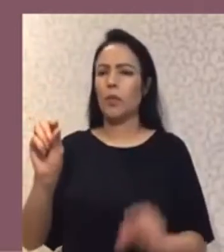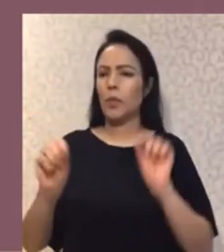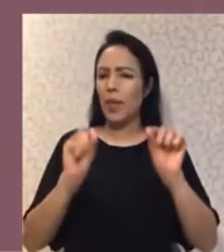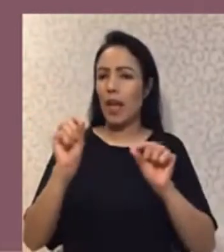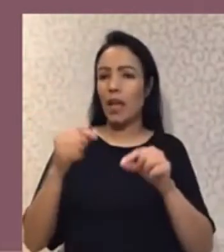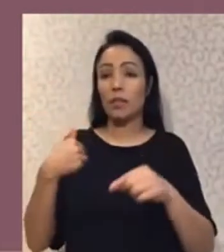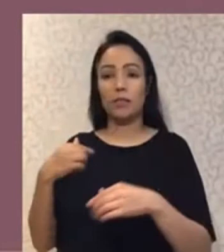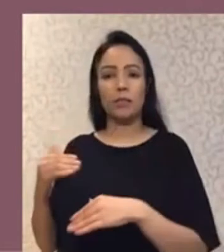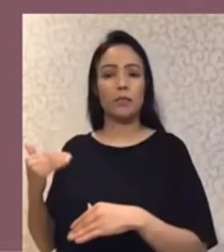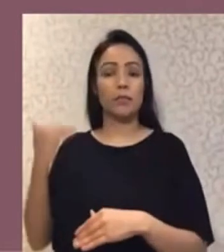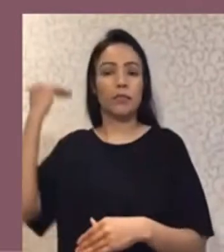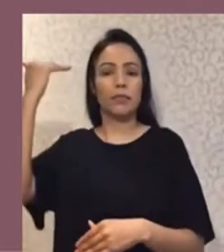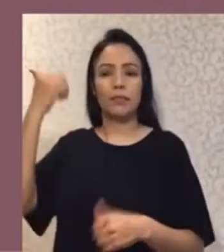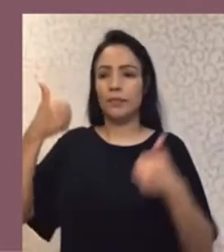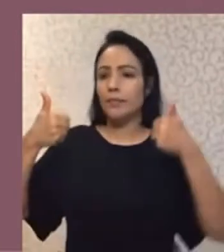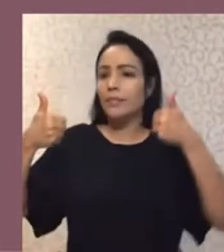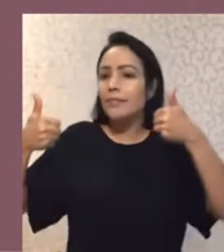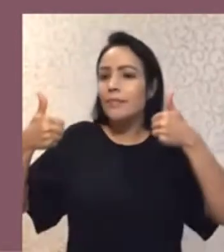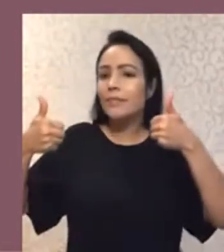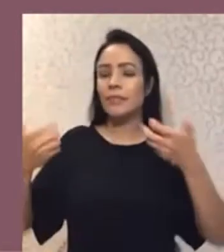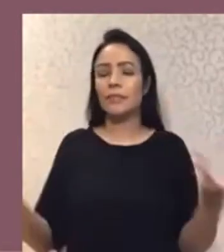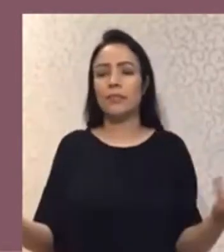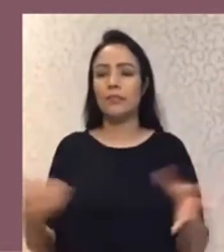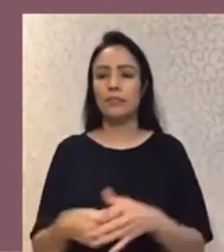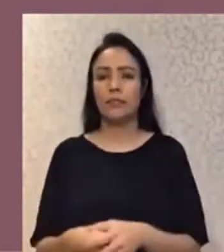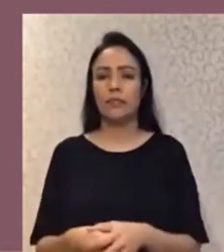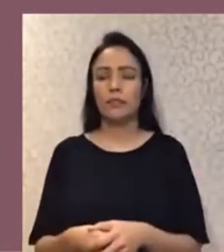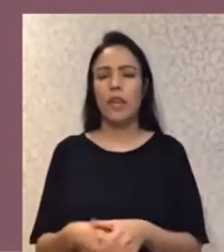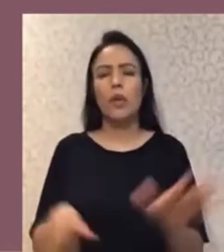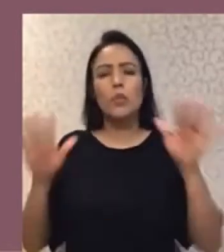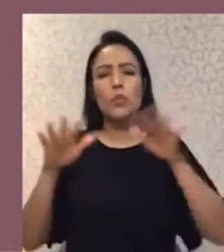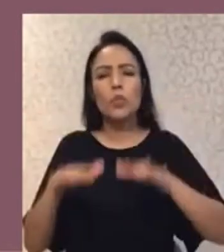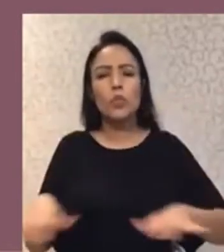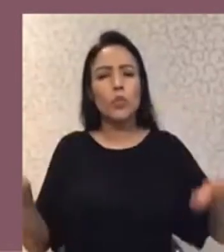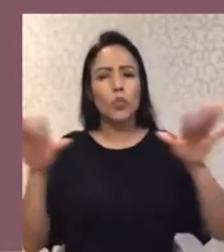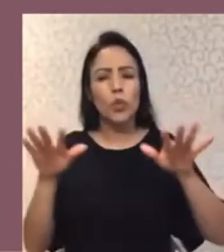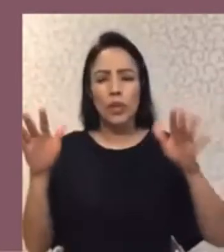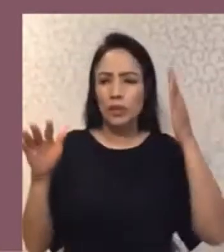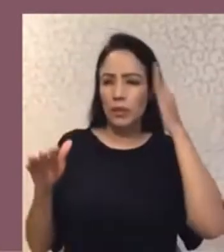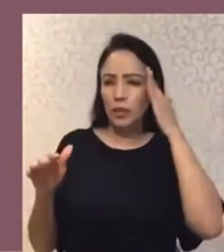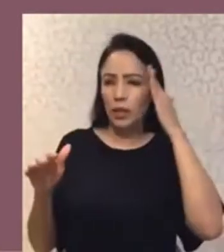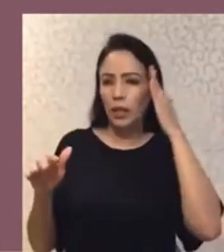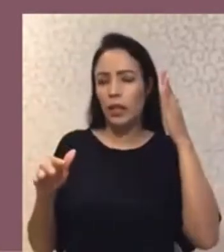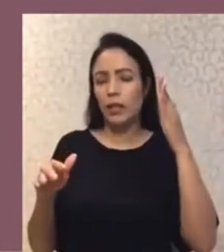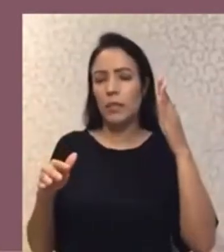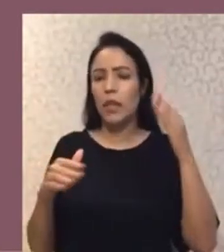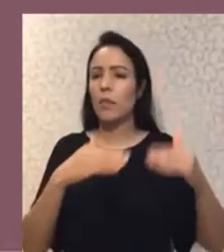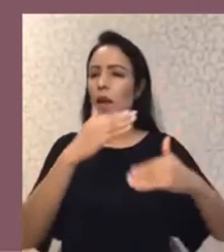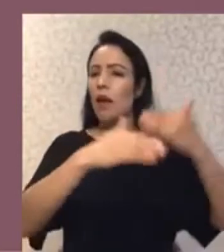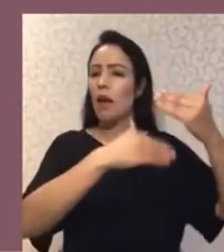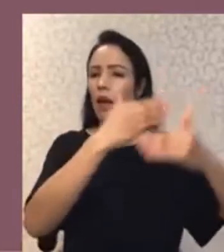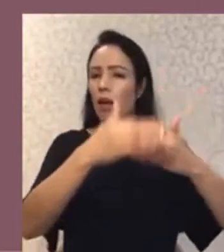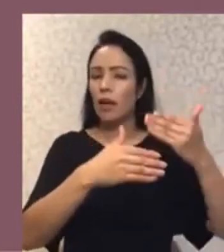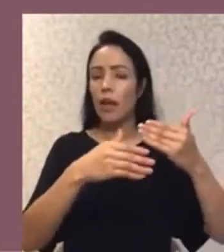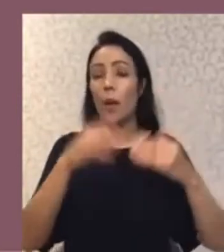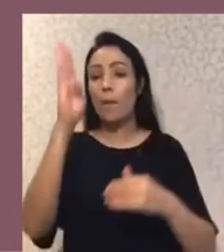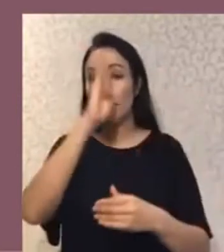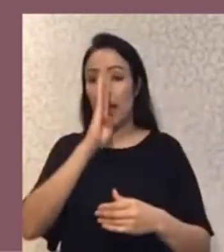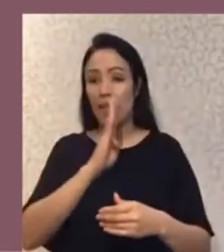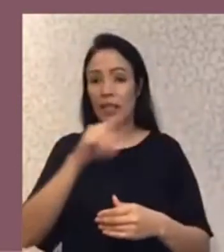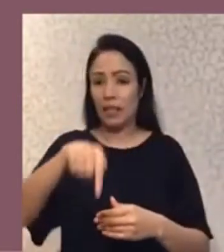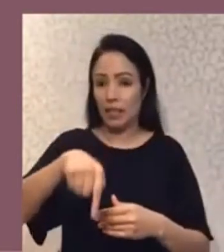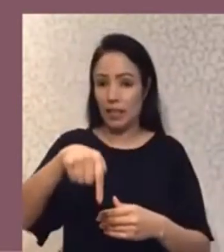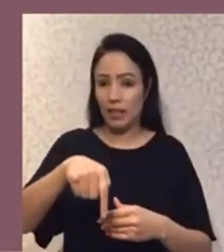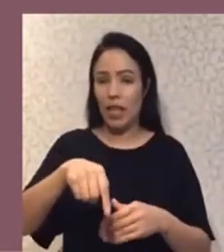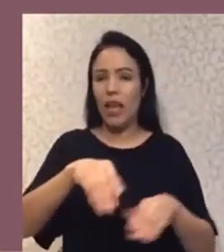da branquitude. Todo mundo sabe, né, ou pelo menos tem uma ideia no progressismo, que esse é um país de desigualdades,